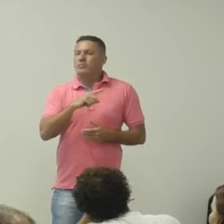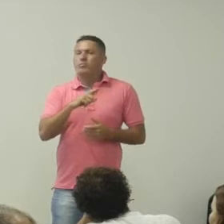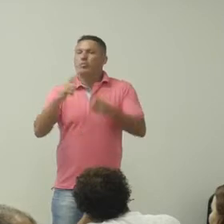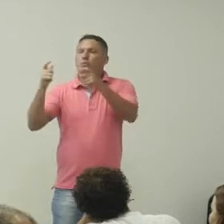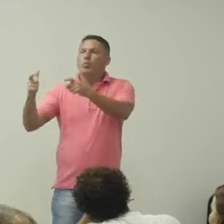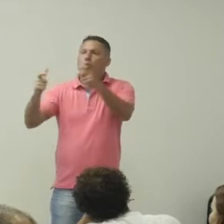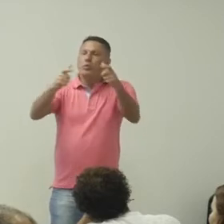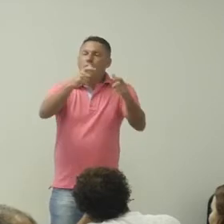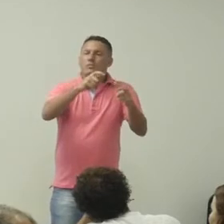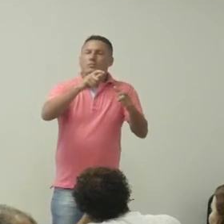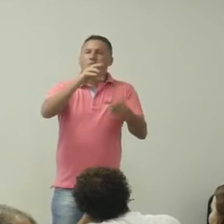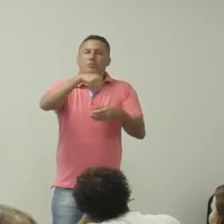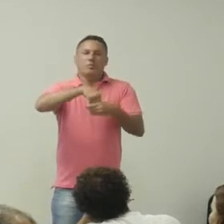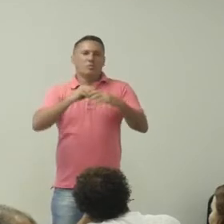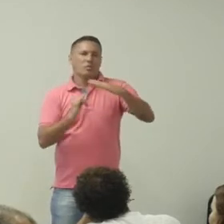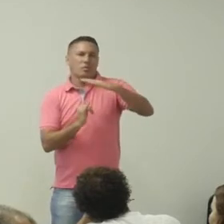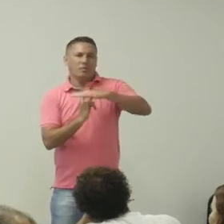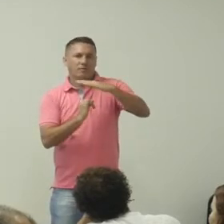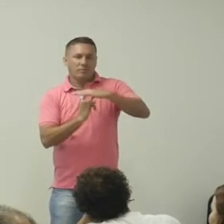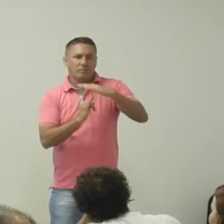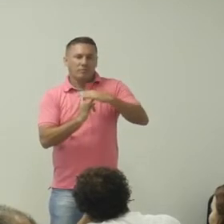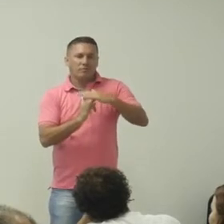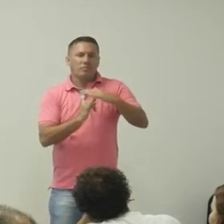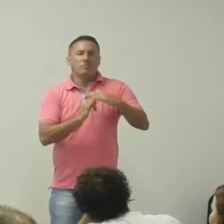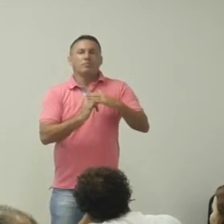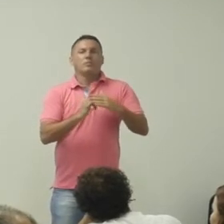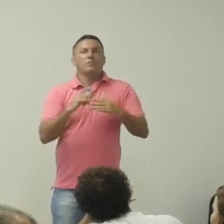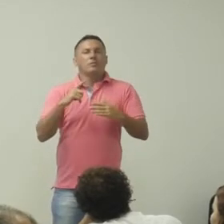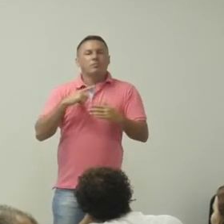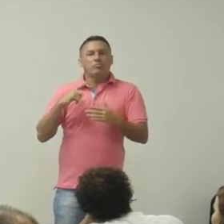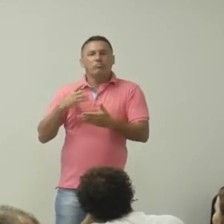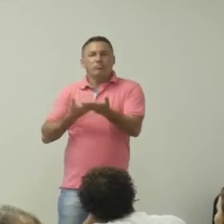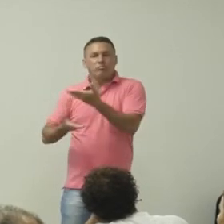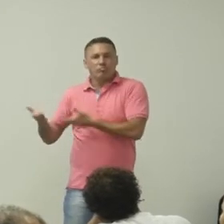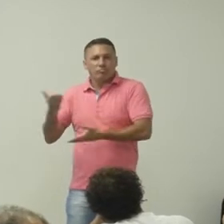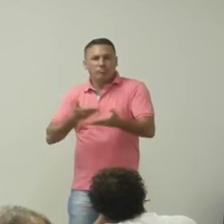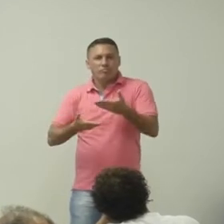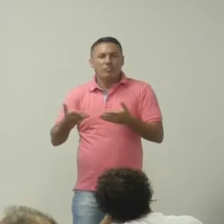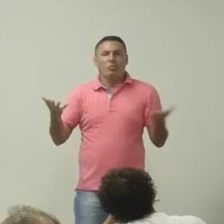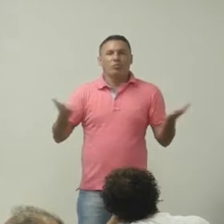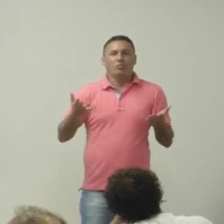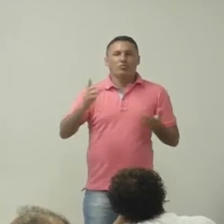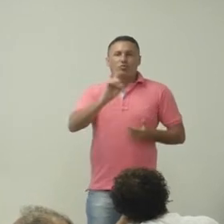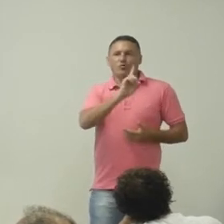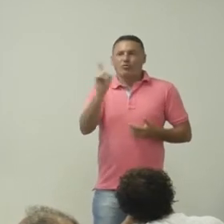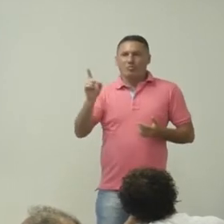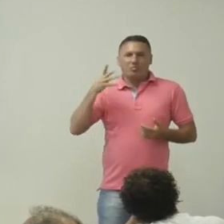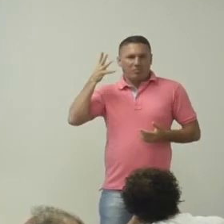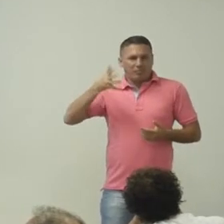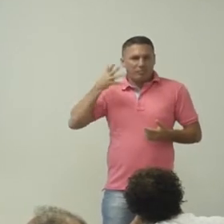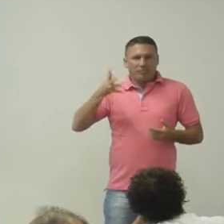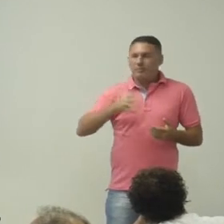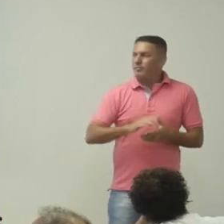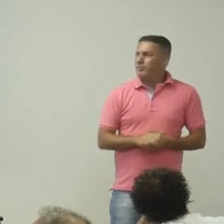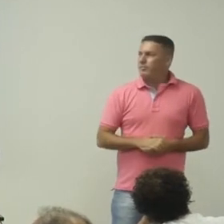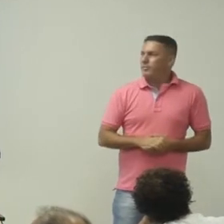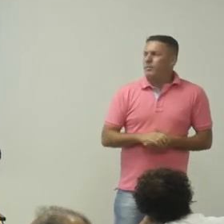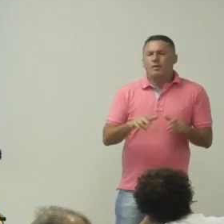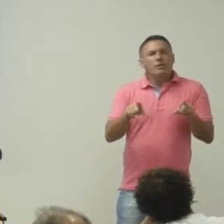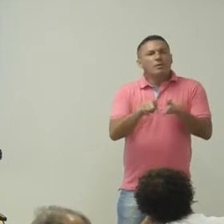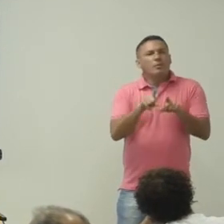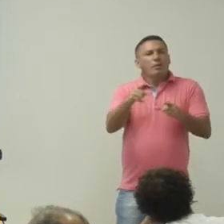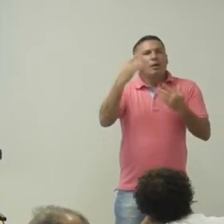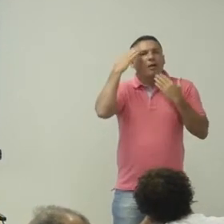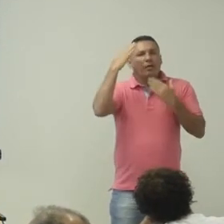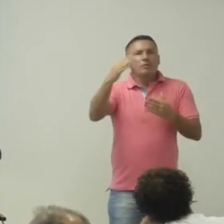setores e vários colegas que contribuíram conosco. A gente quer agradecer